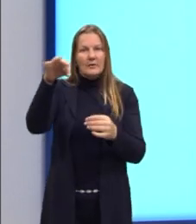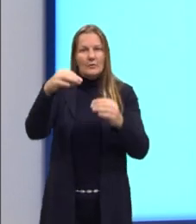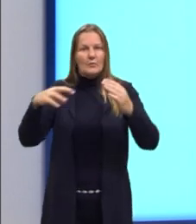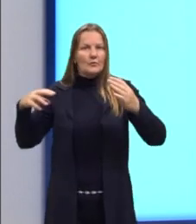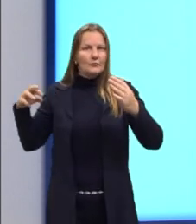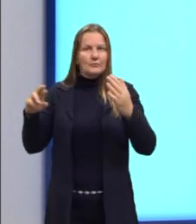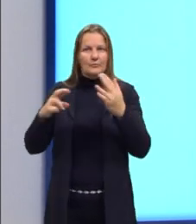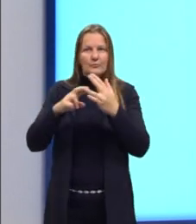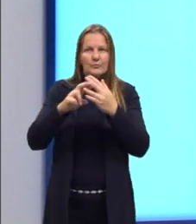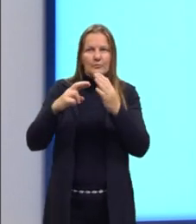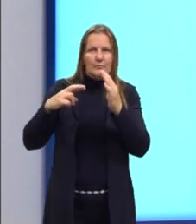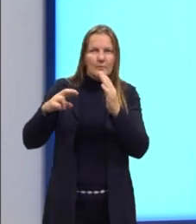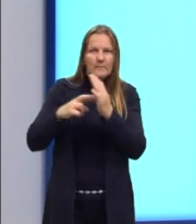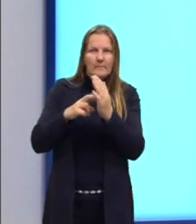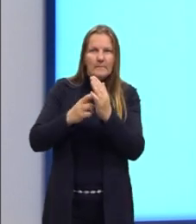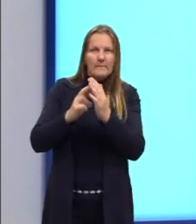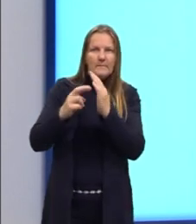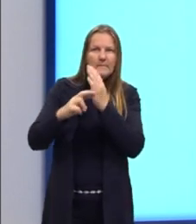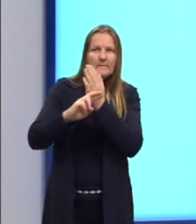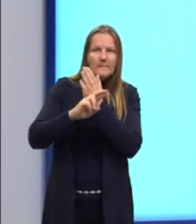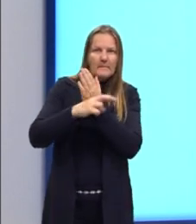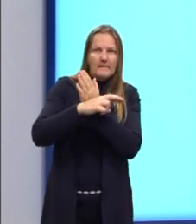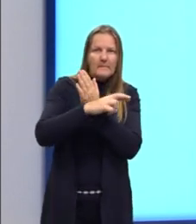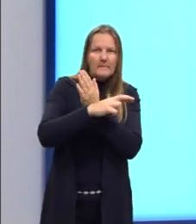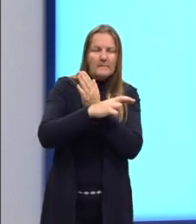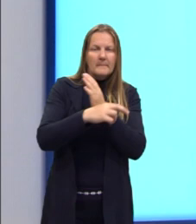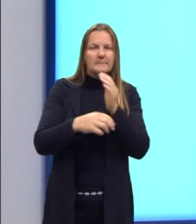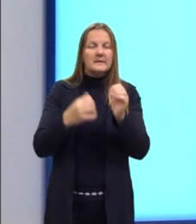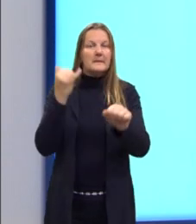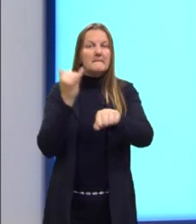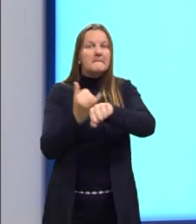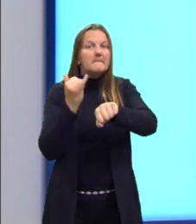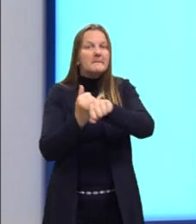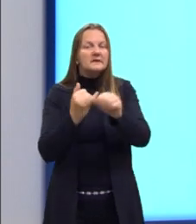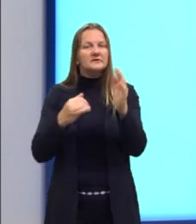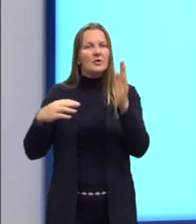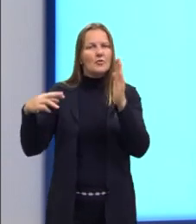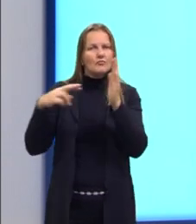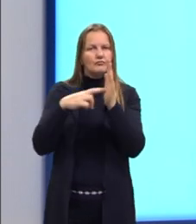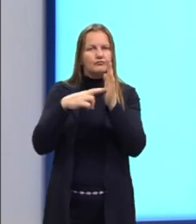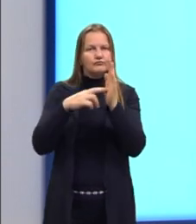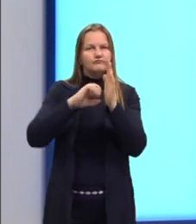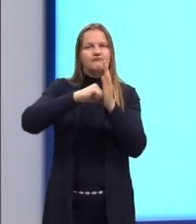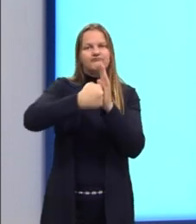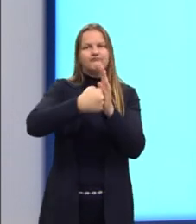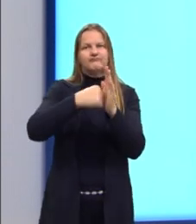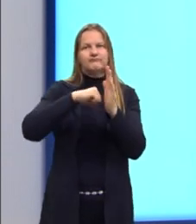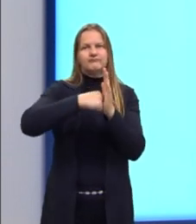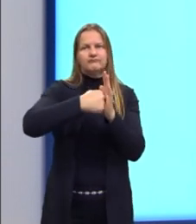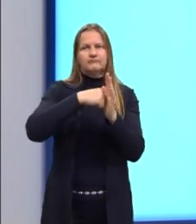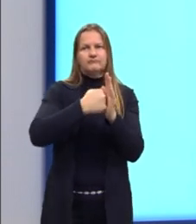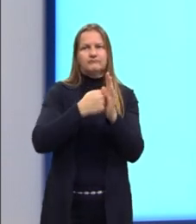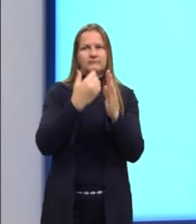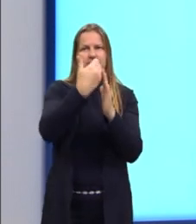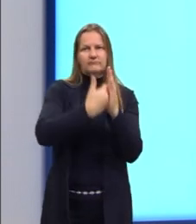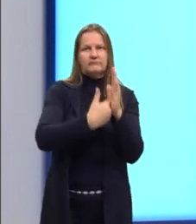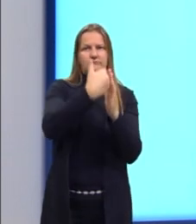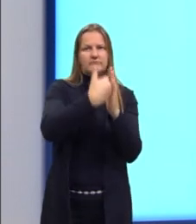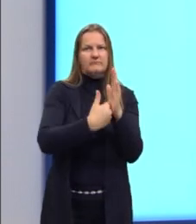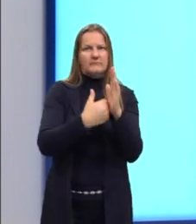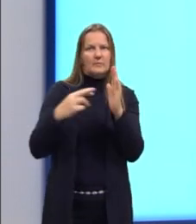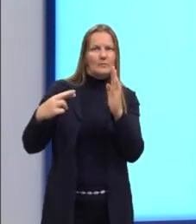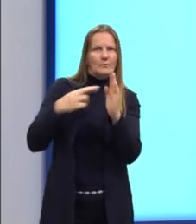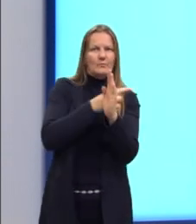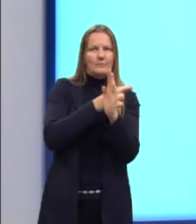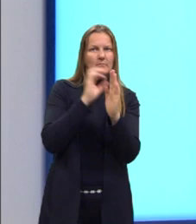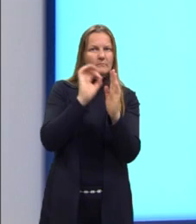ultrapassa nossa pele eu é preciso de uma placa metálica para barrar não é qualquer superfície que vai impedir a